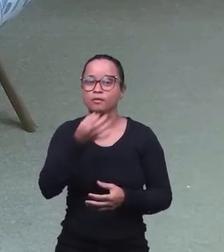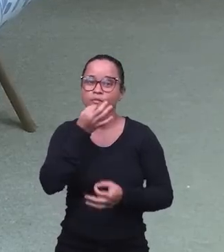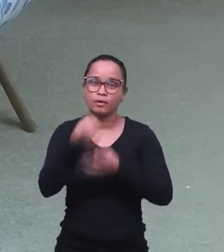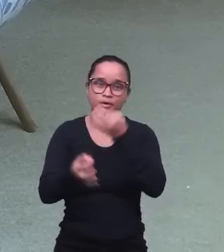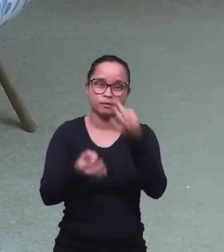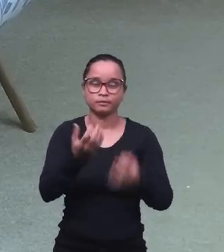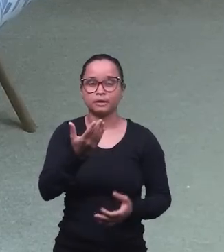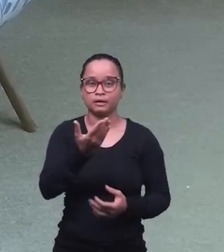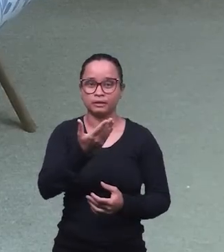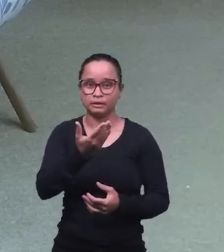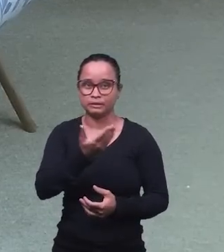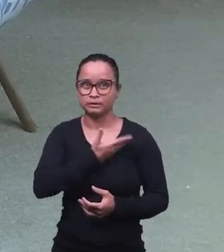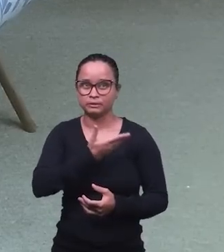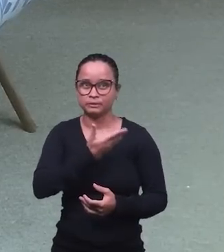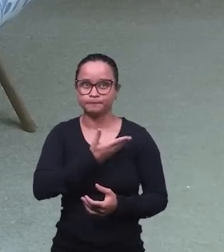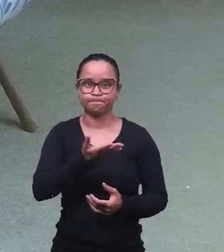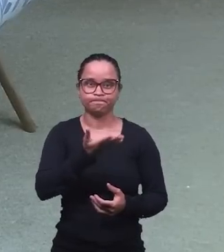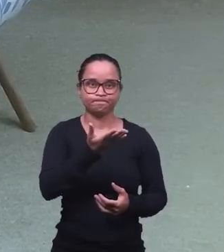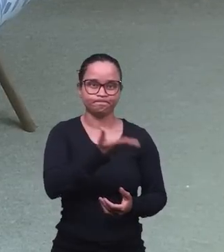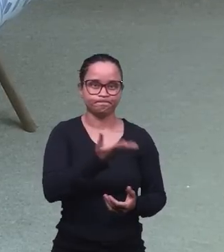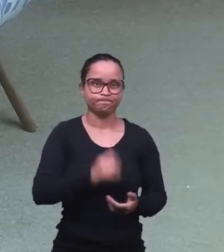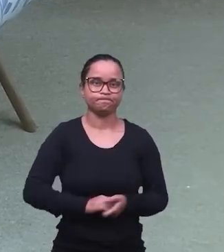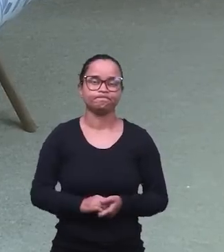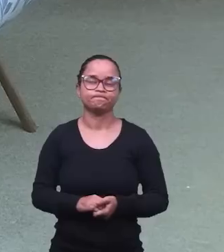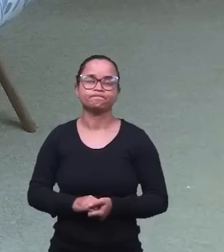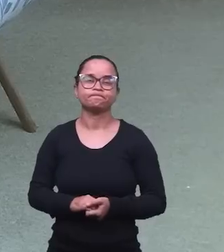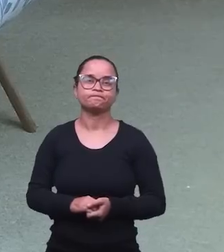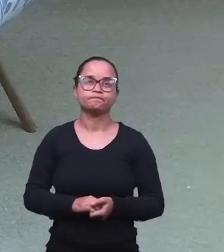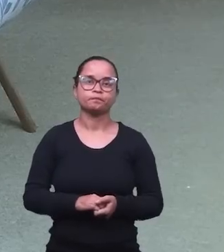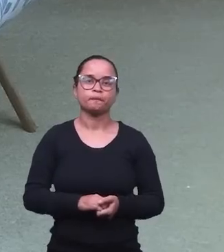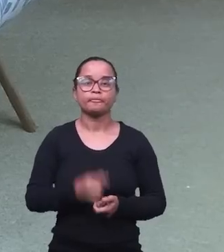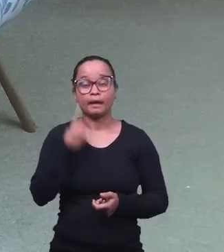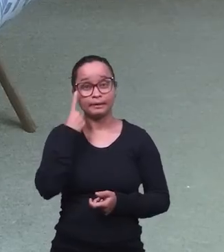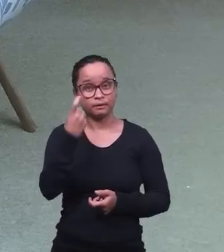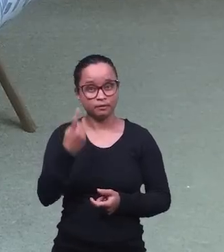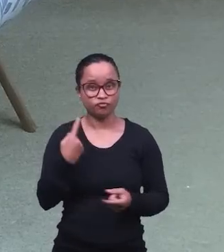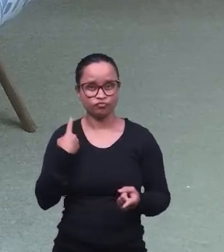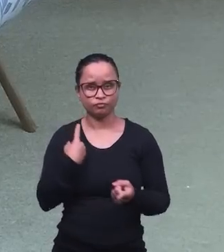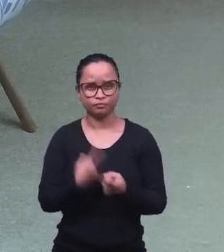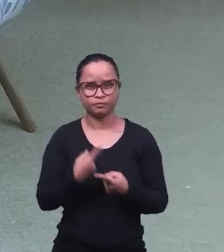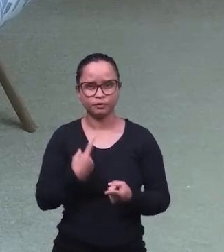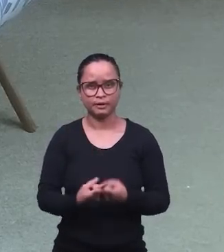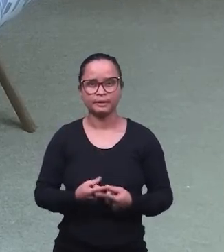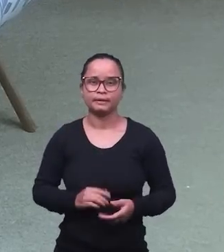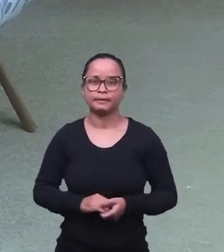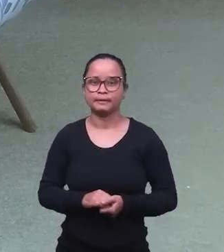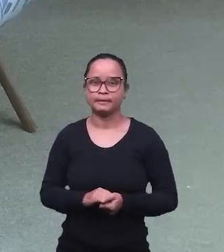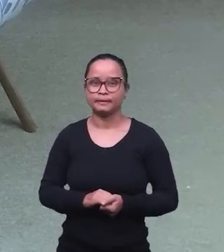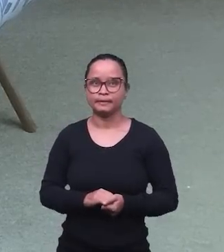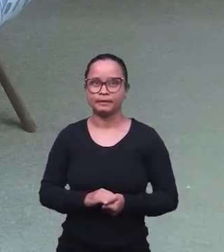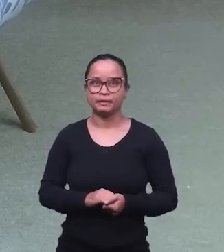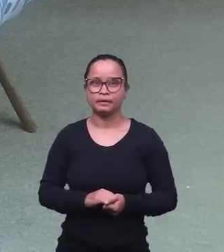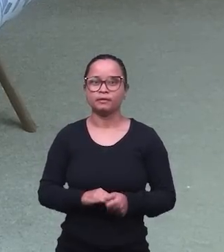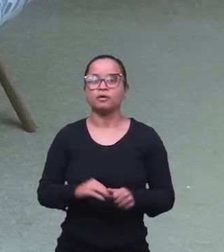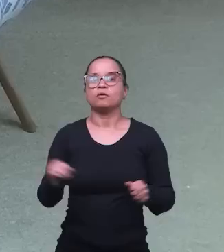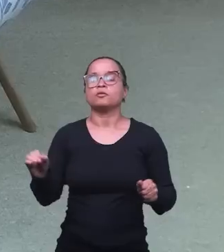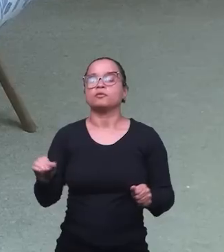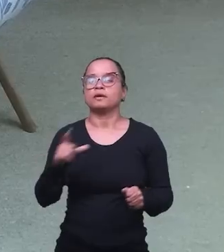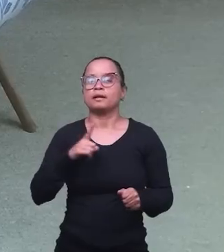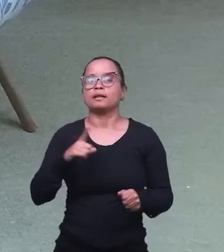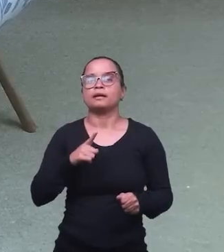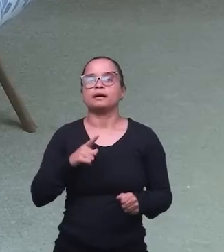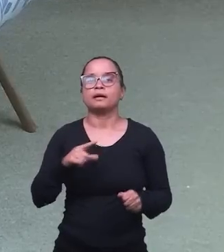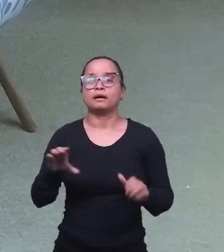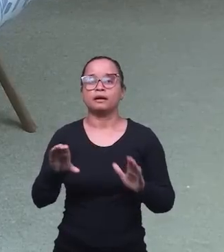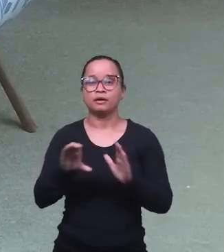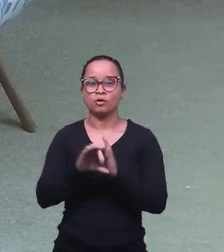agora ao comentário do nosso companheiro. É interessante que a pergunta número 7, nós vamos ver lá em Colossenses capítulo 1, verso